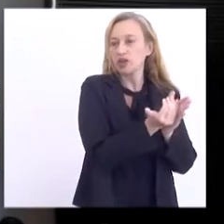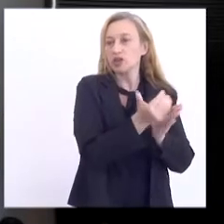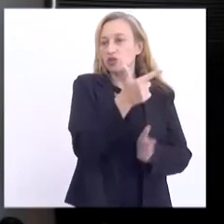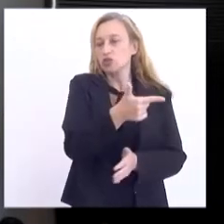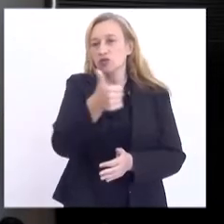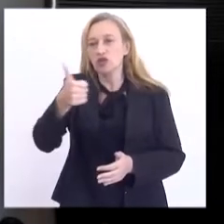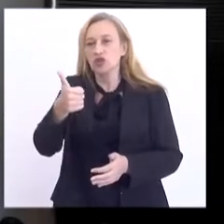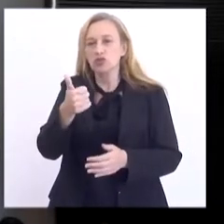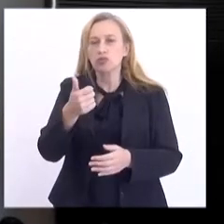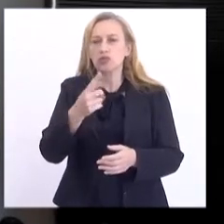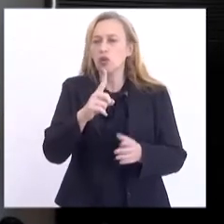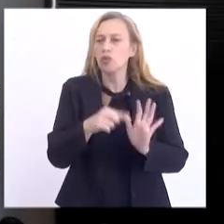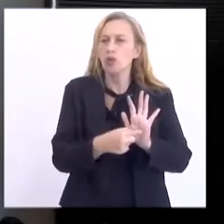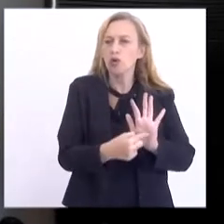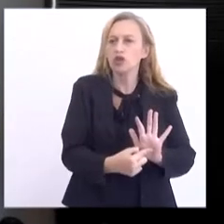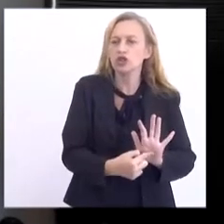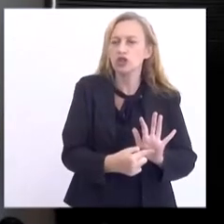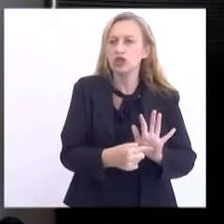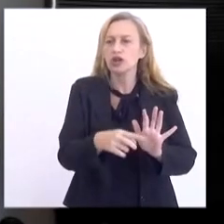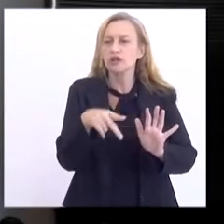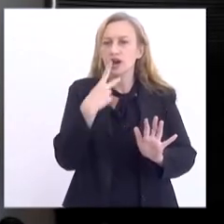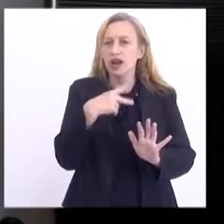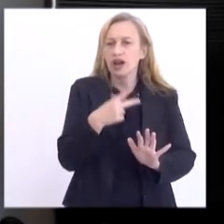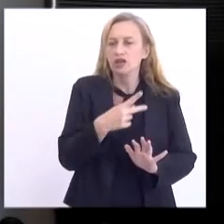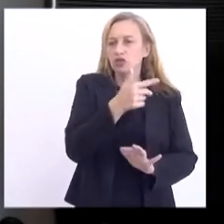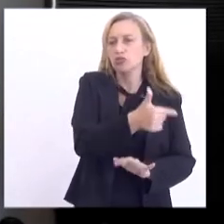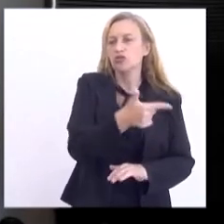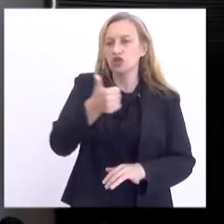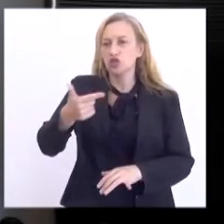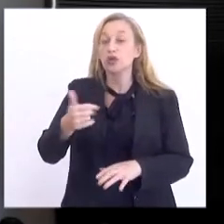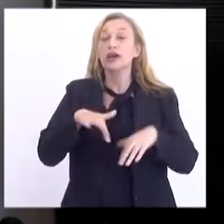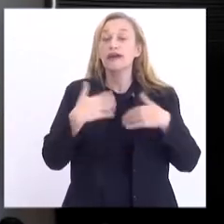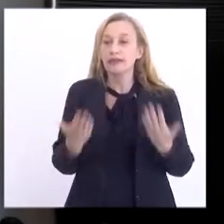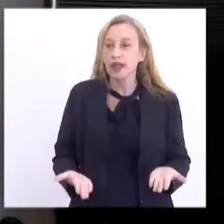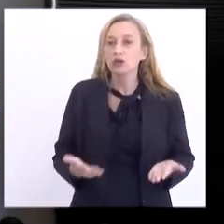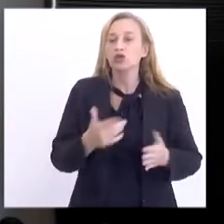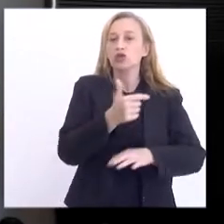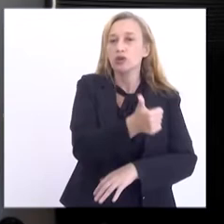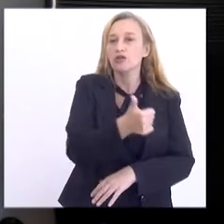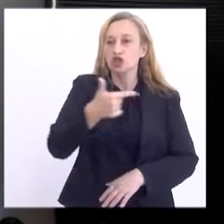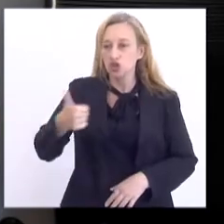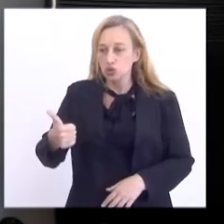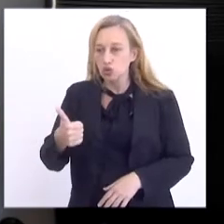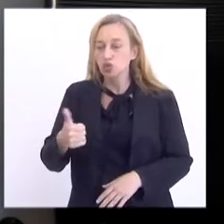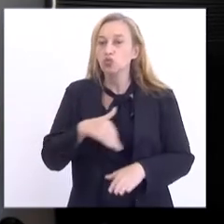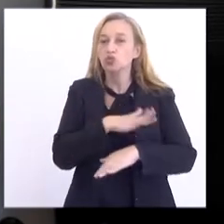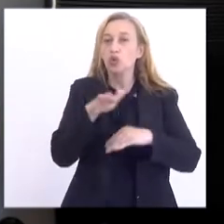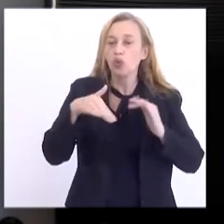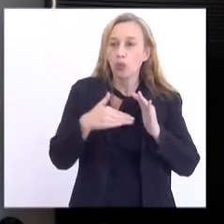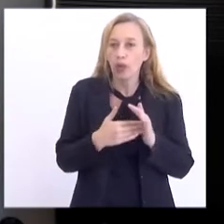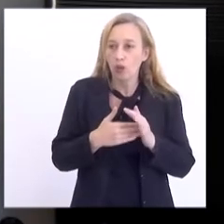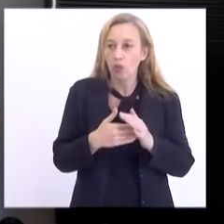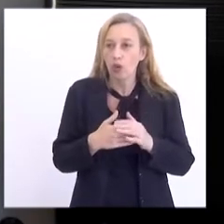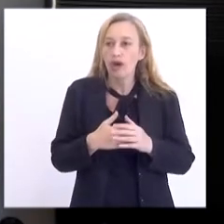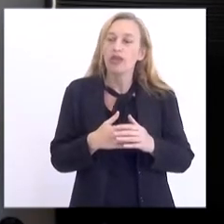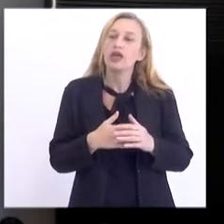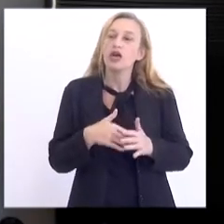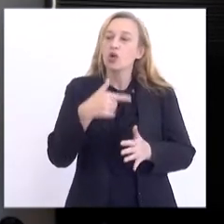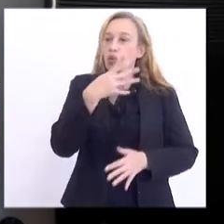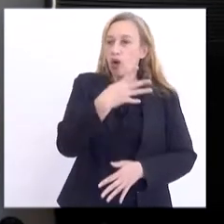o incremento dado para 2022 então em 2021 do total